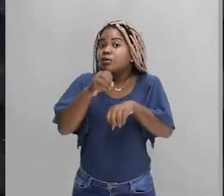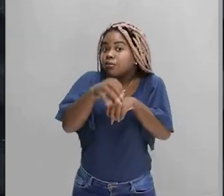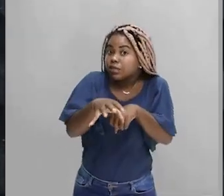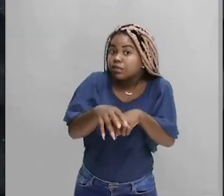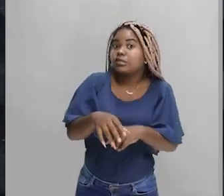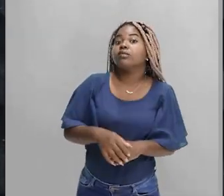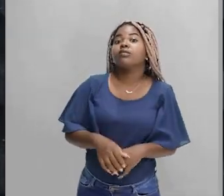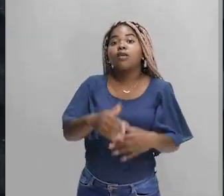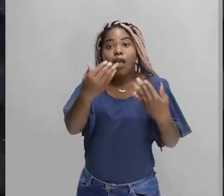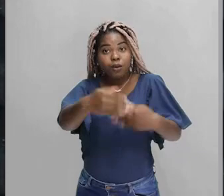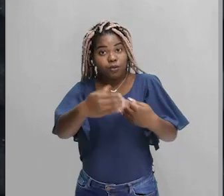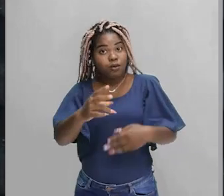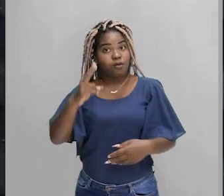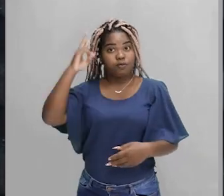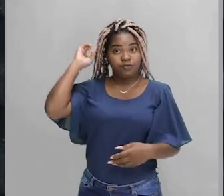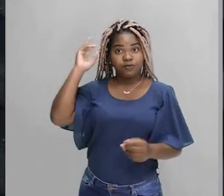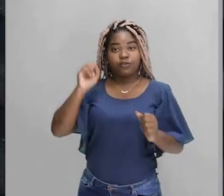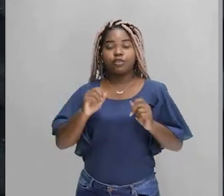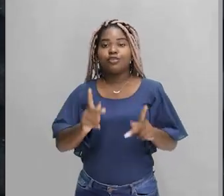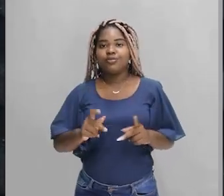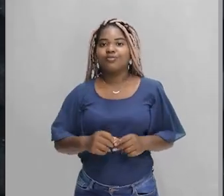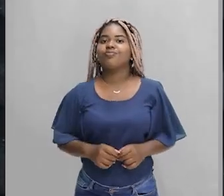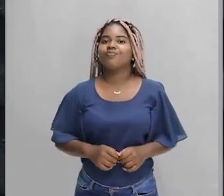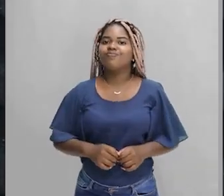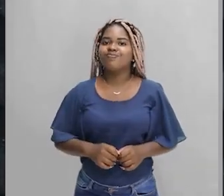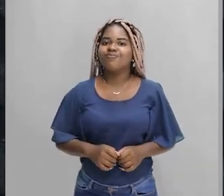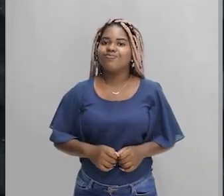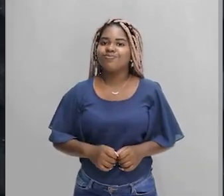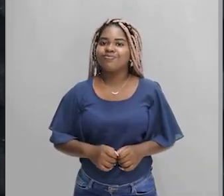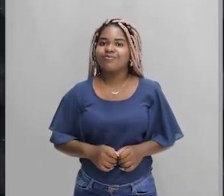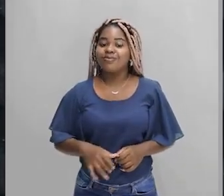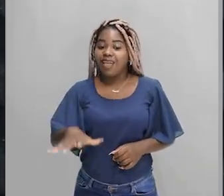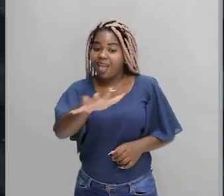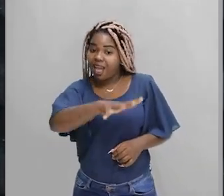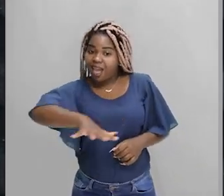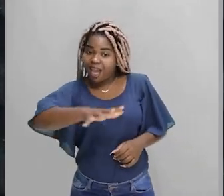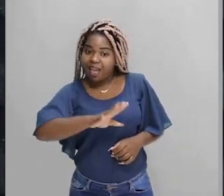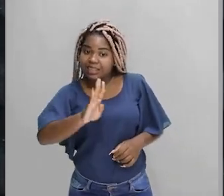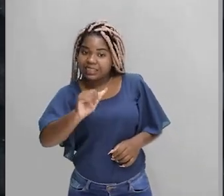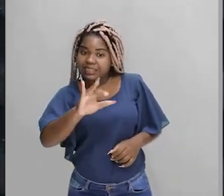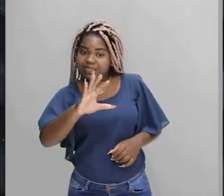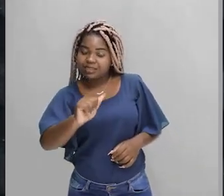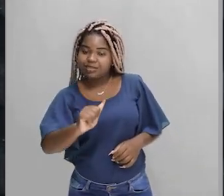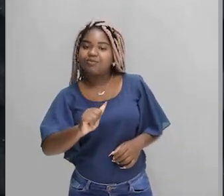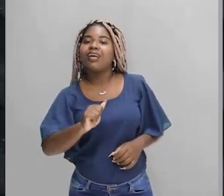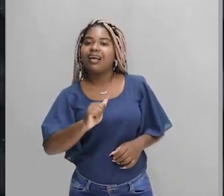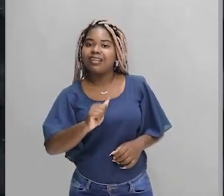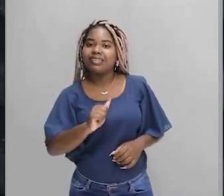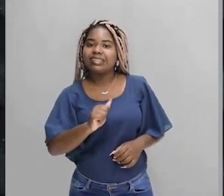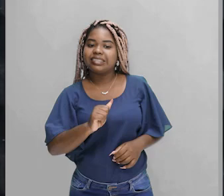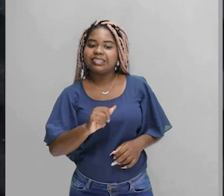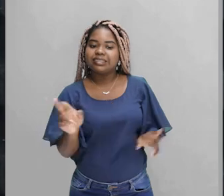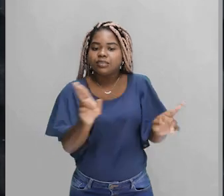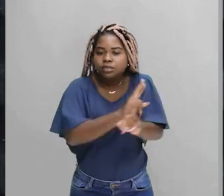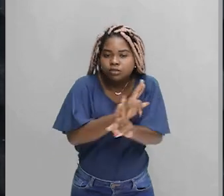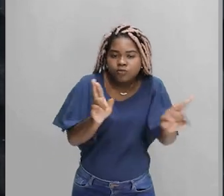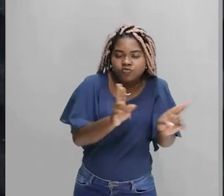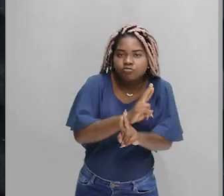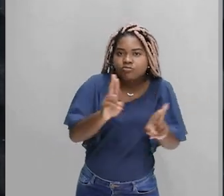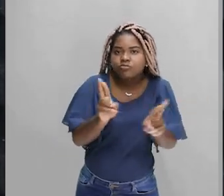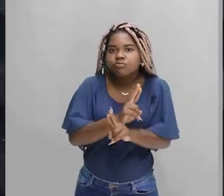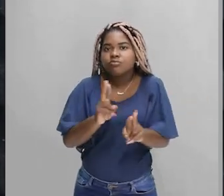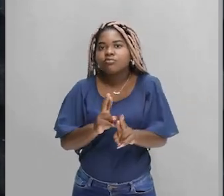tua prova que cai muito, galera, tá certo? A área de bacia sedimentar, ela está diretamente relacionada